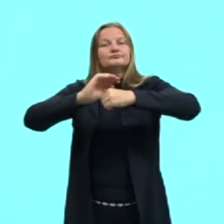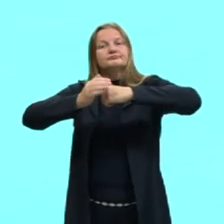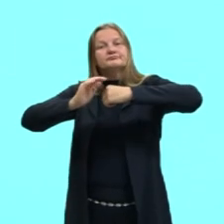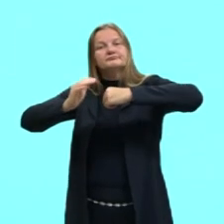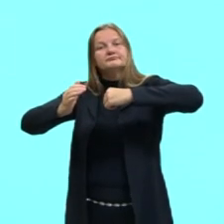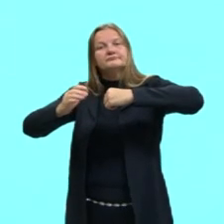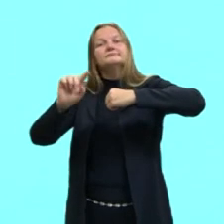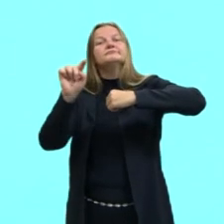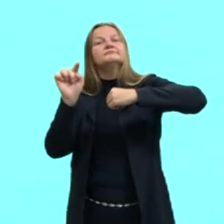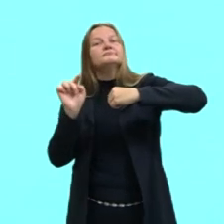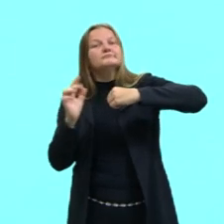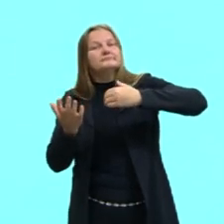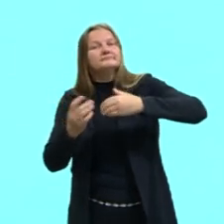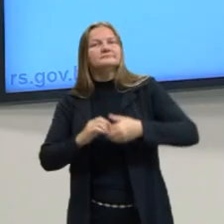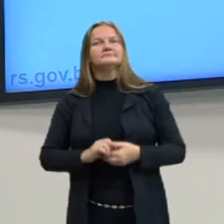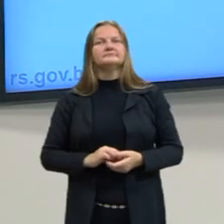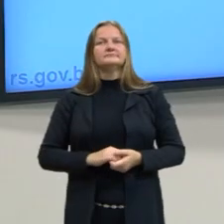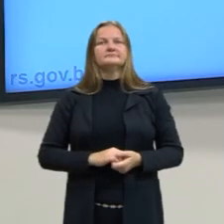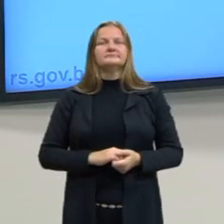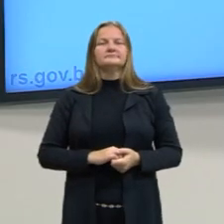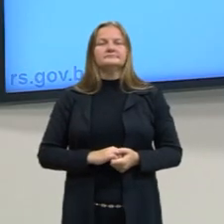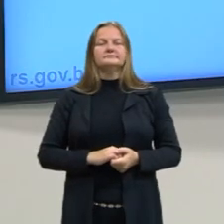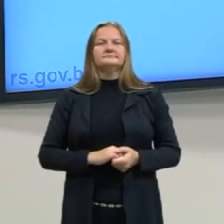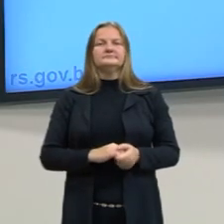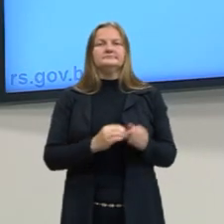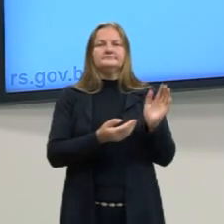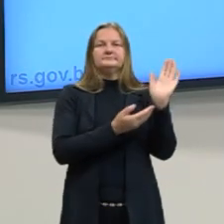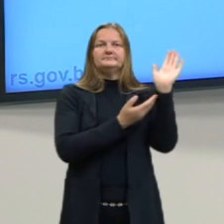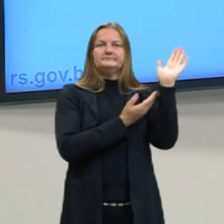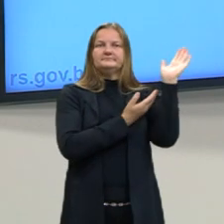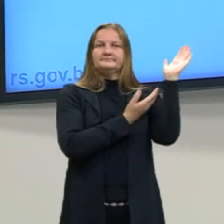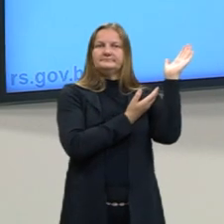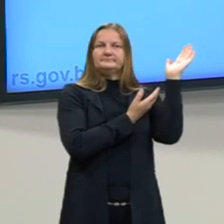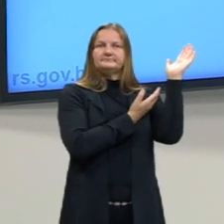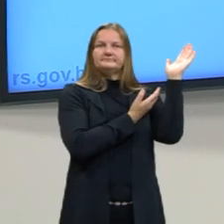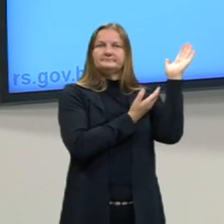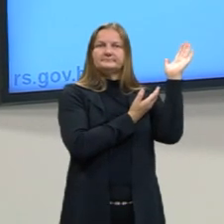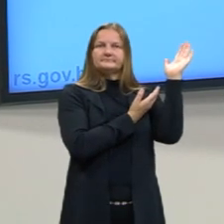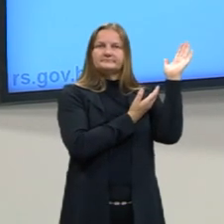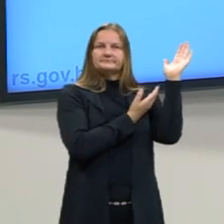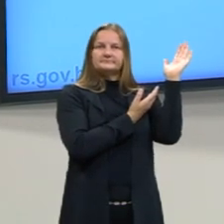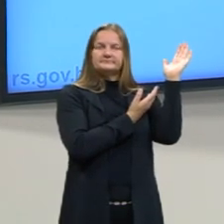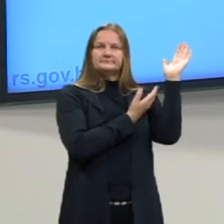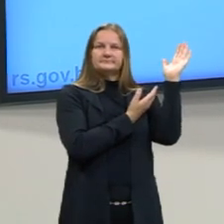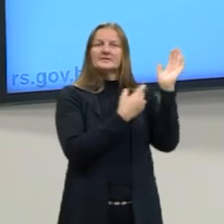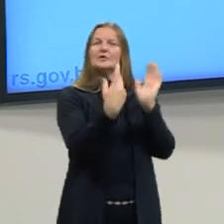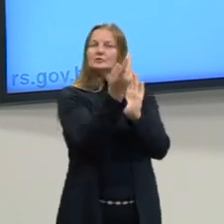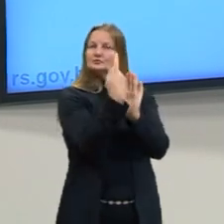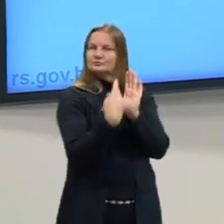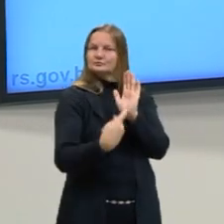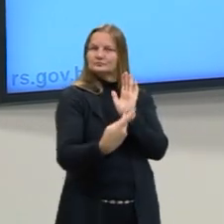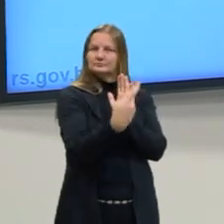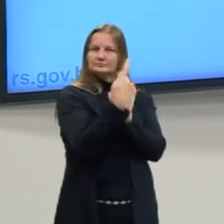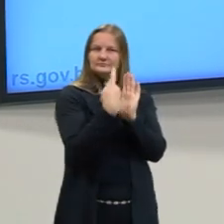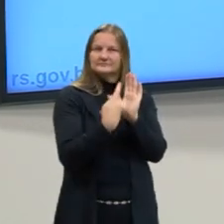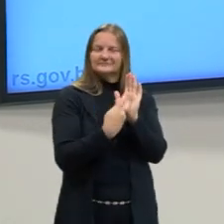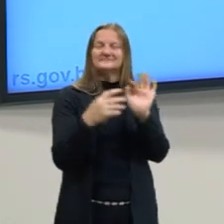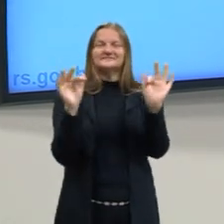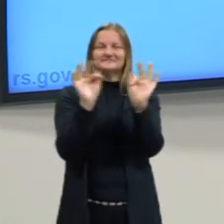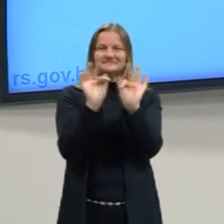camada de valência então aqui eu já trouxe a forma deles na desenhadinha para vocês